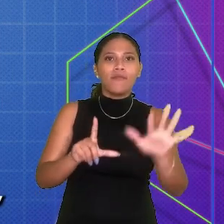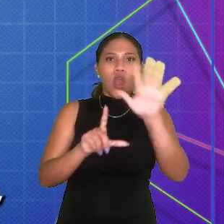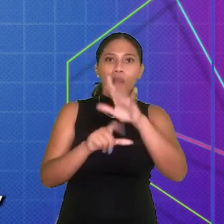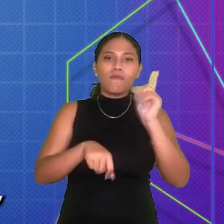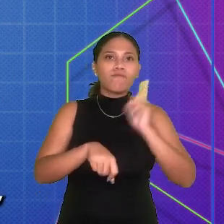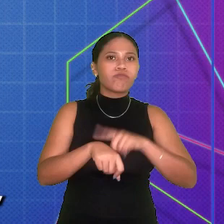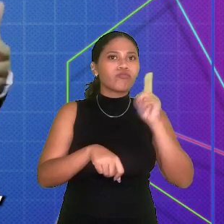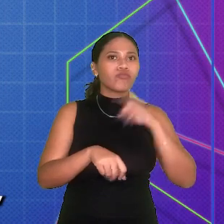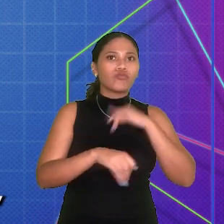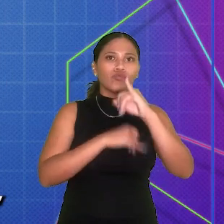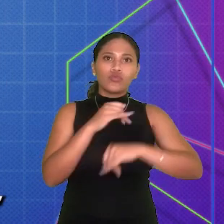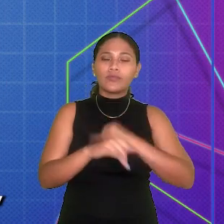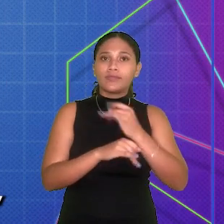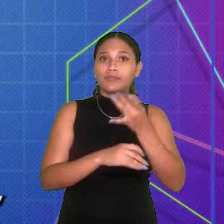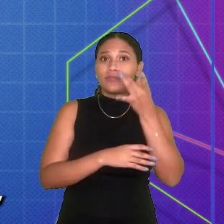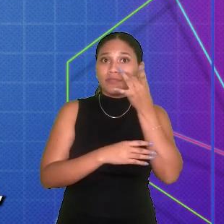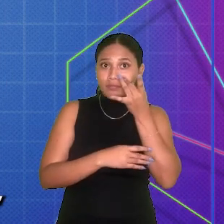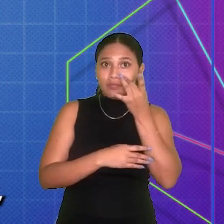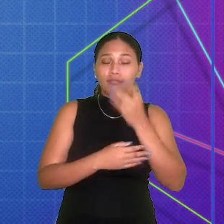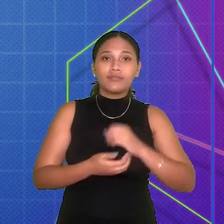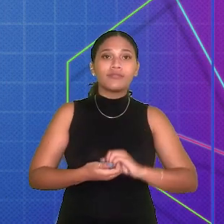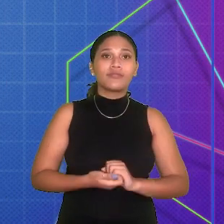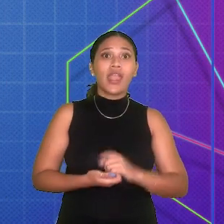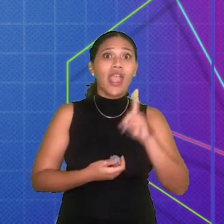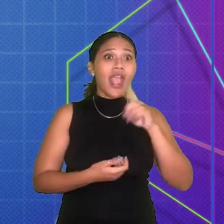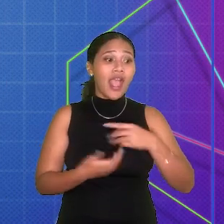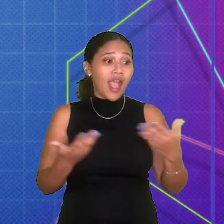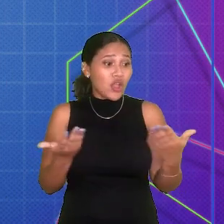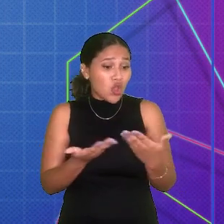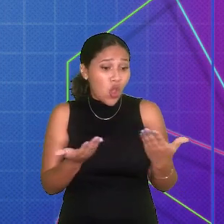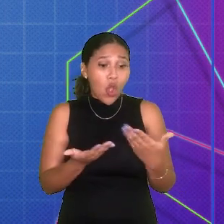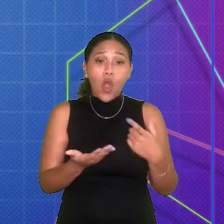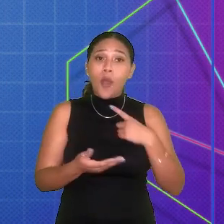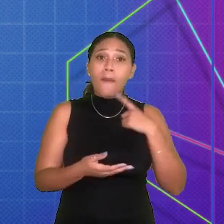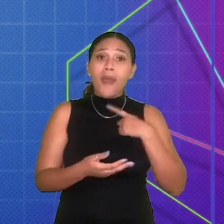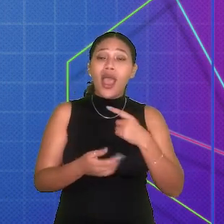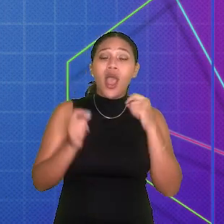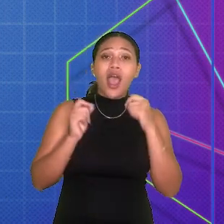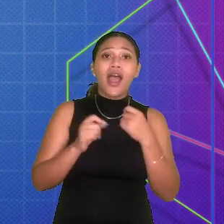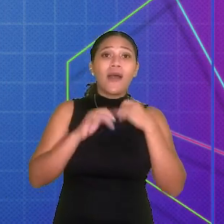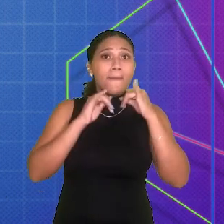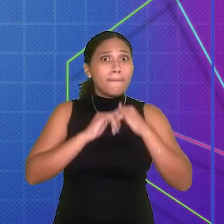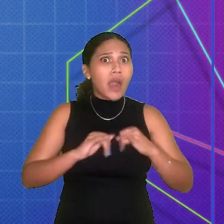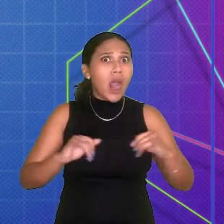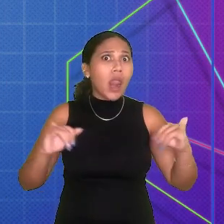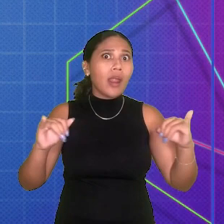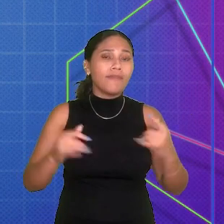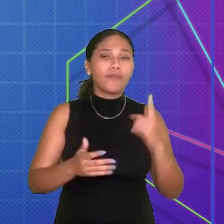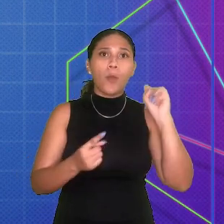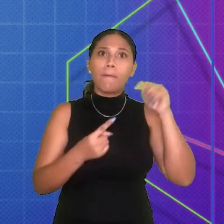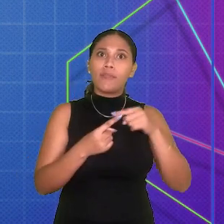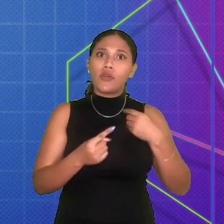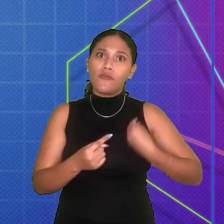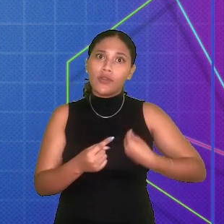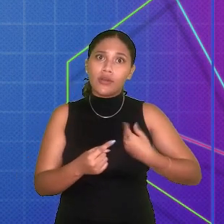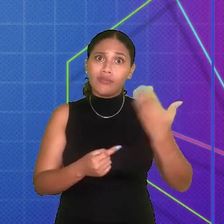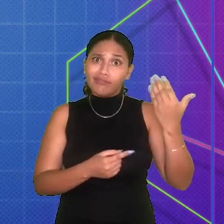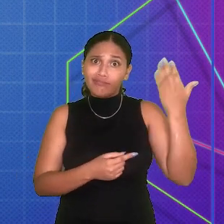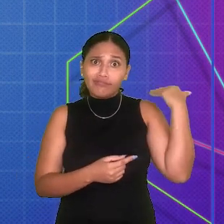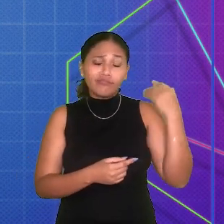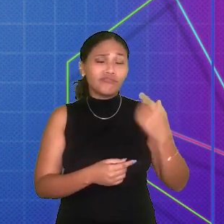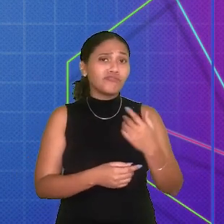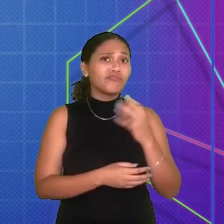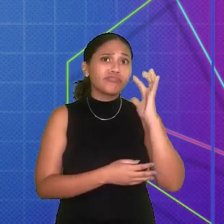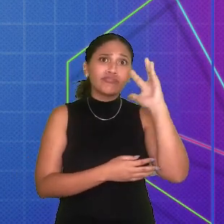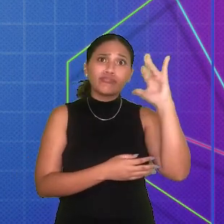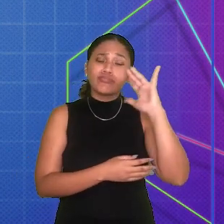o Alan Zoca, o Gaulês, a Camilota, uma galera que atualmente vive de levar os jogos até nós. Isso era